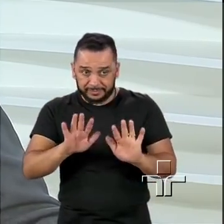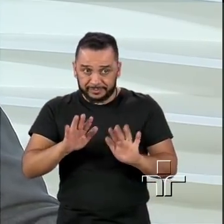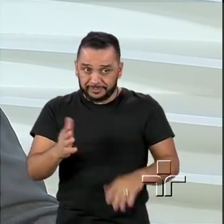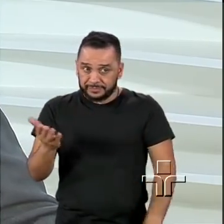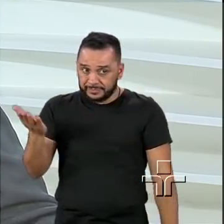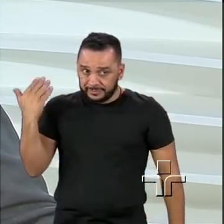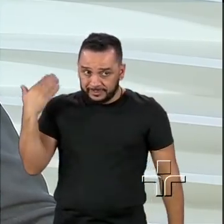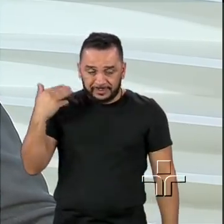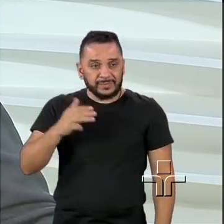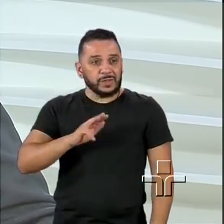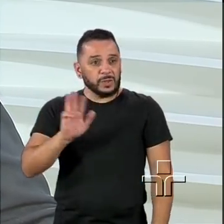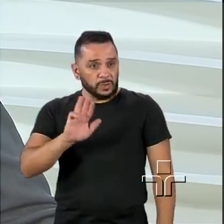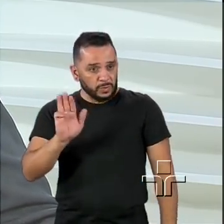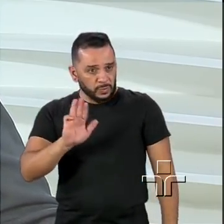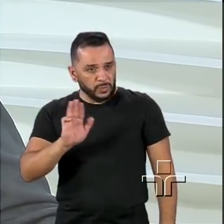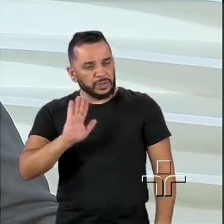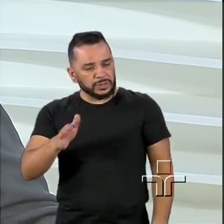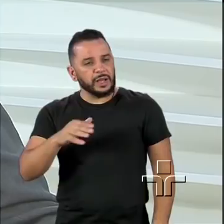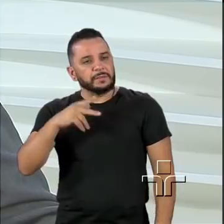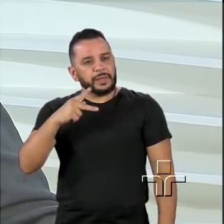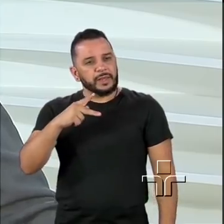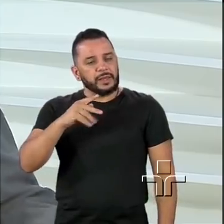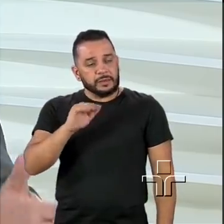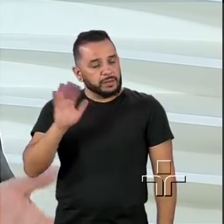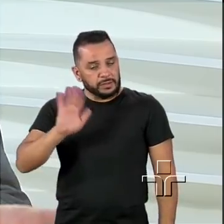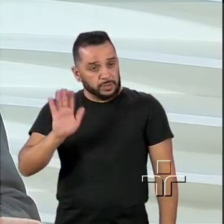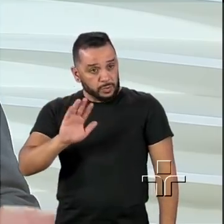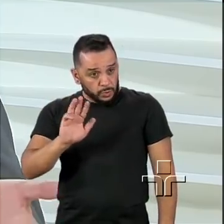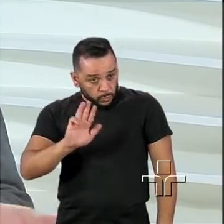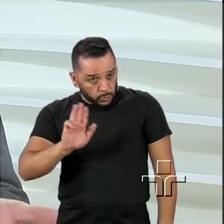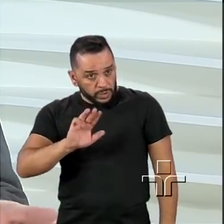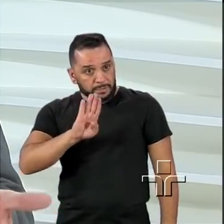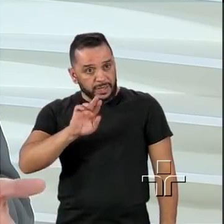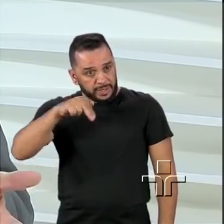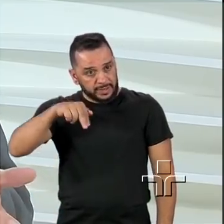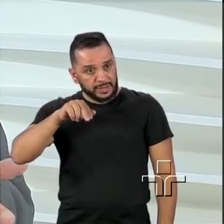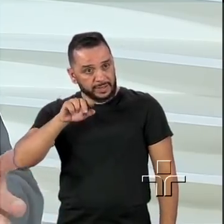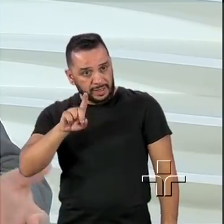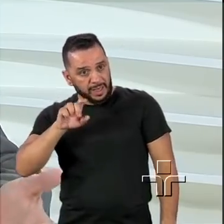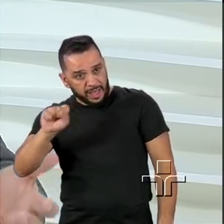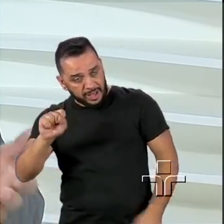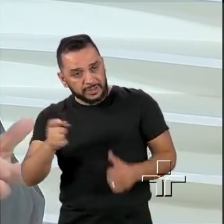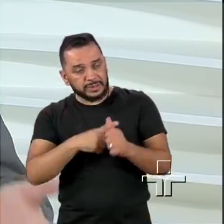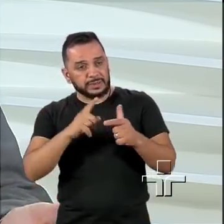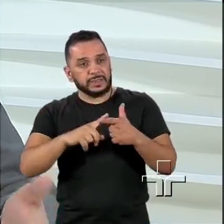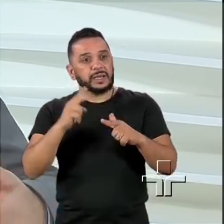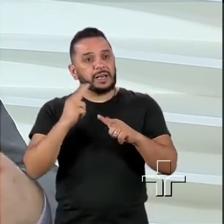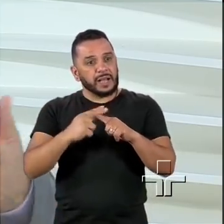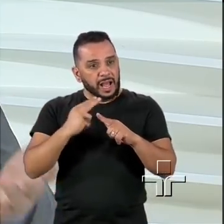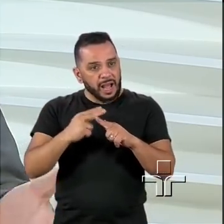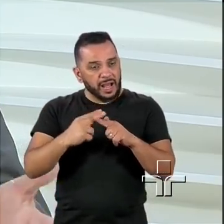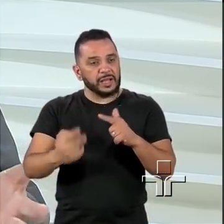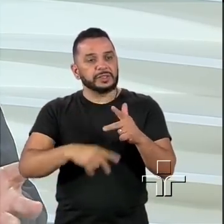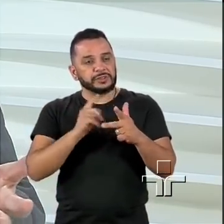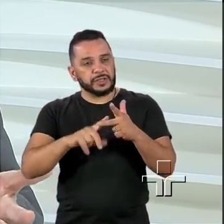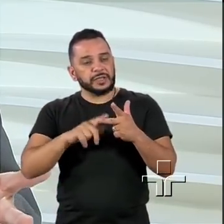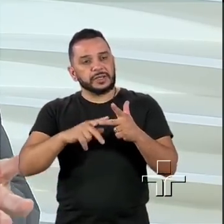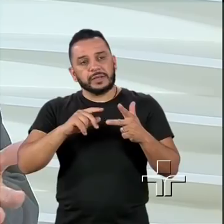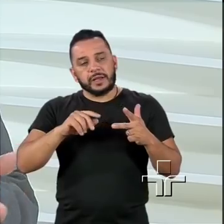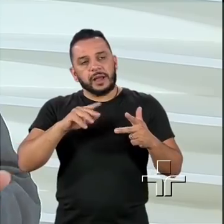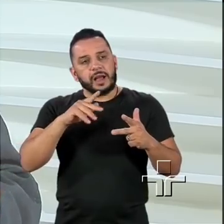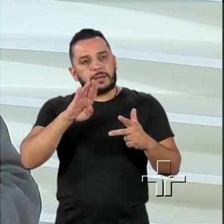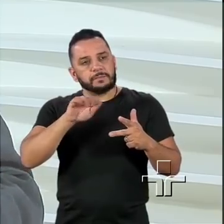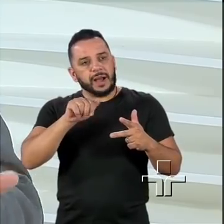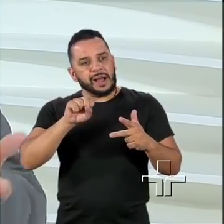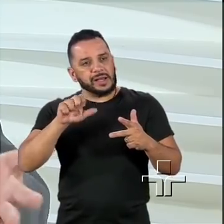restaurava o BNDES, o Banco do Brasil, a Caixa Econômica, para ser ferramentas, o BASA, o BNB,